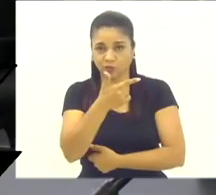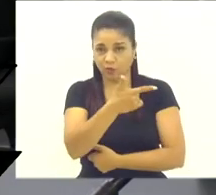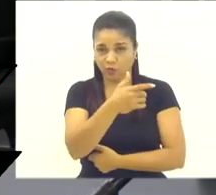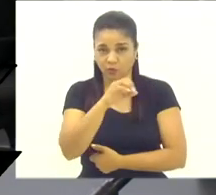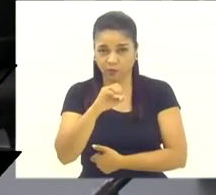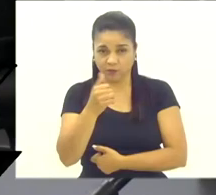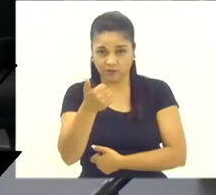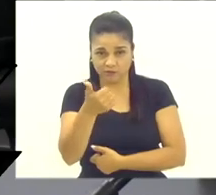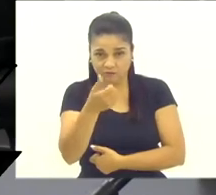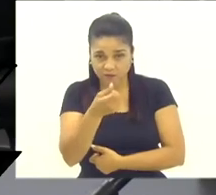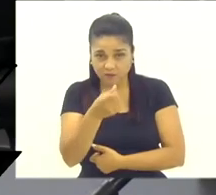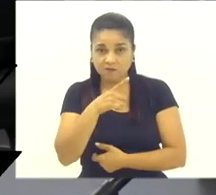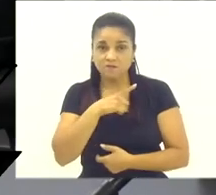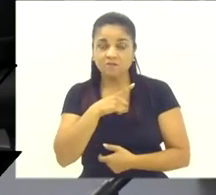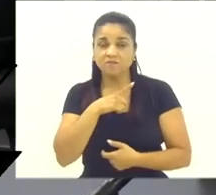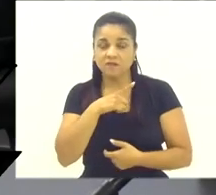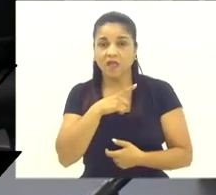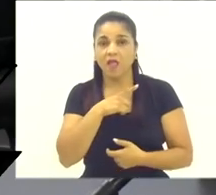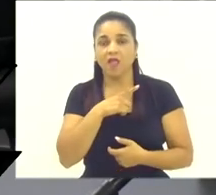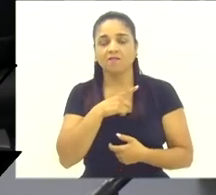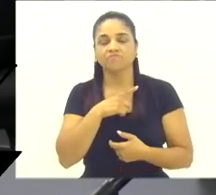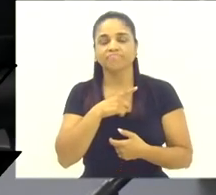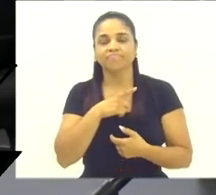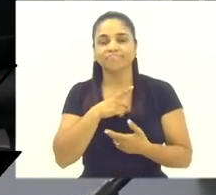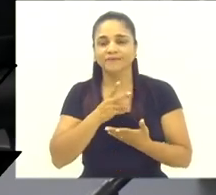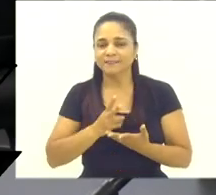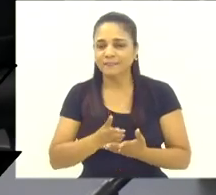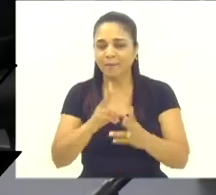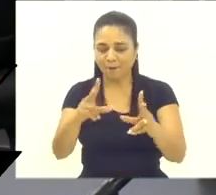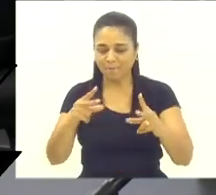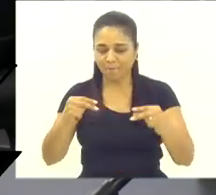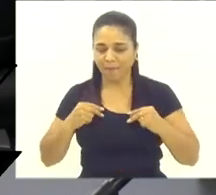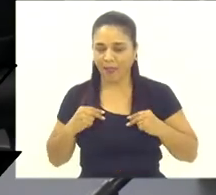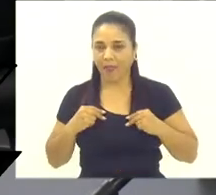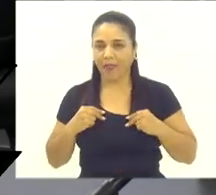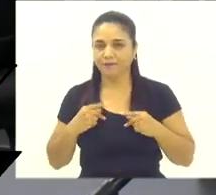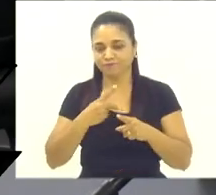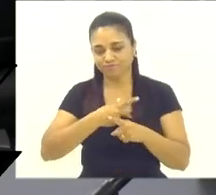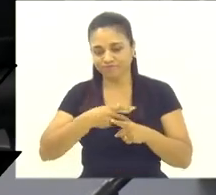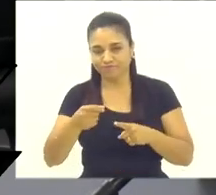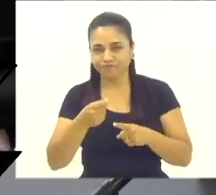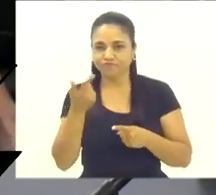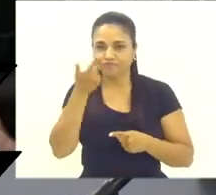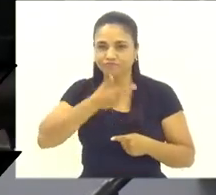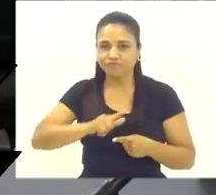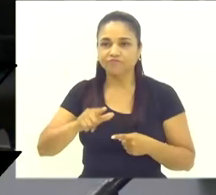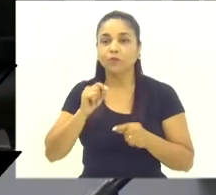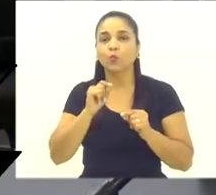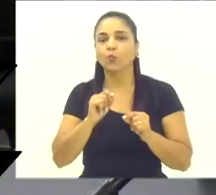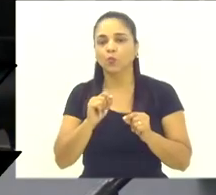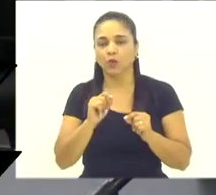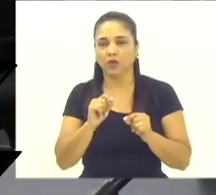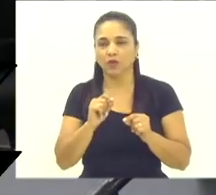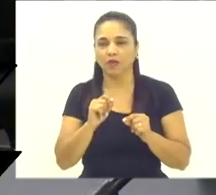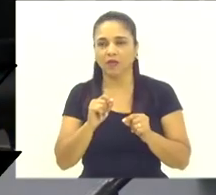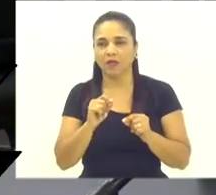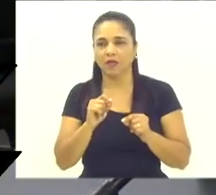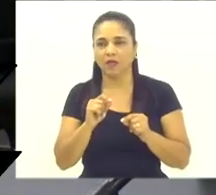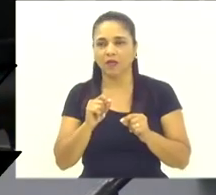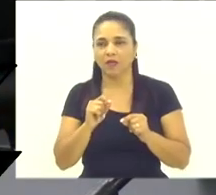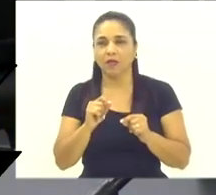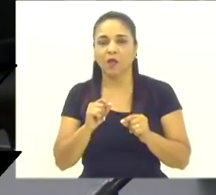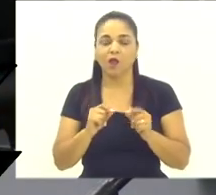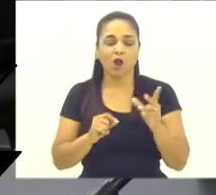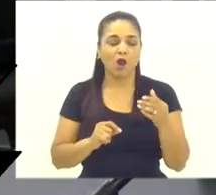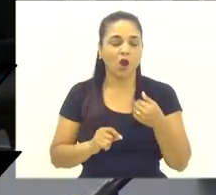Você tem sempre esse processo de demérito eu ia justamente citar isso você tem muito mais